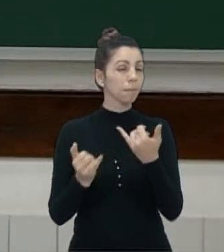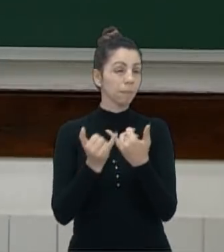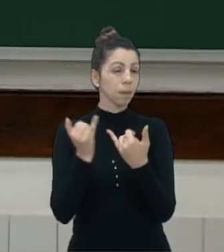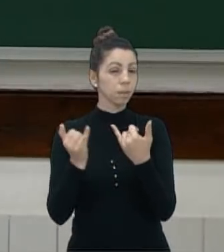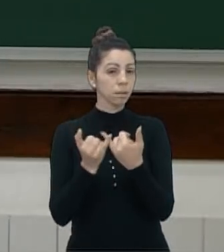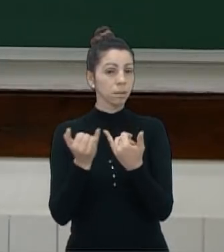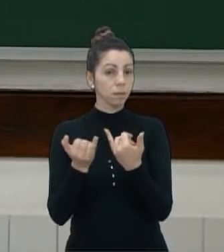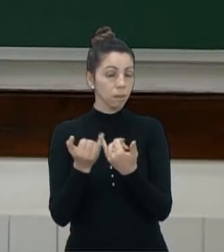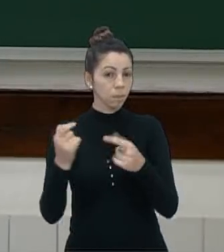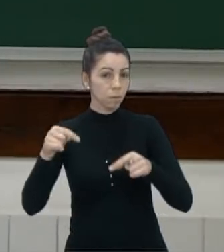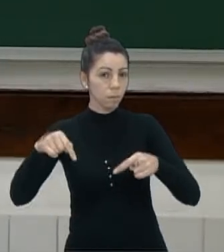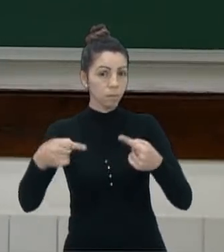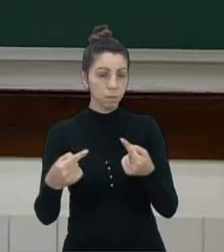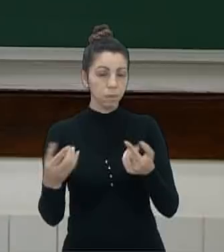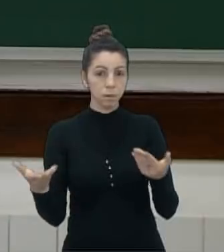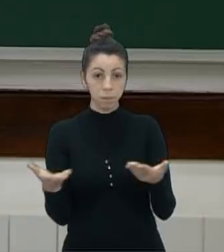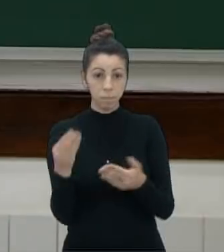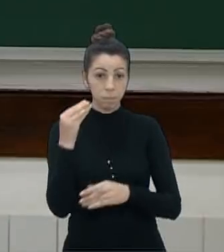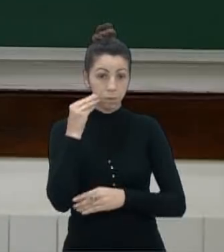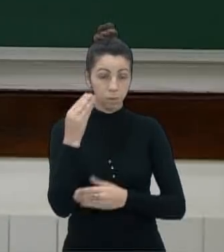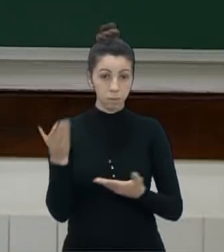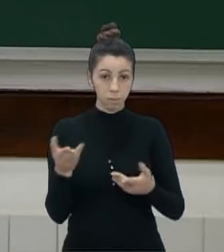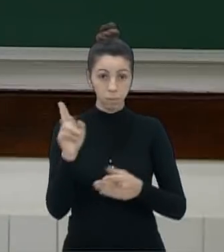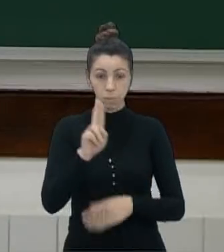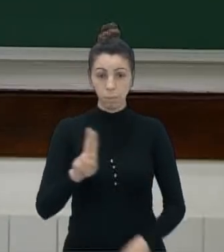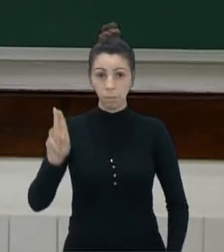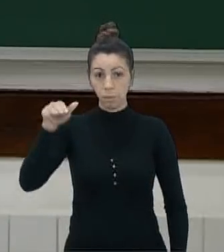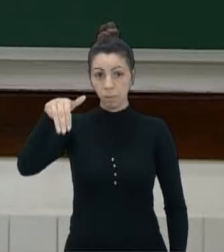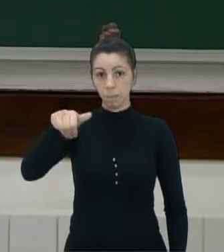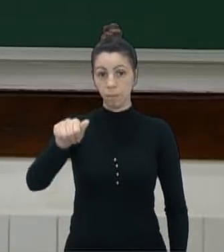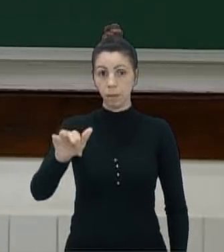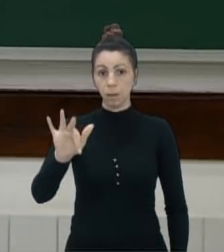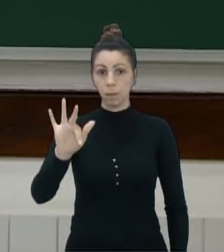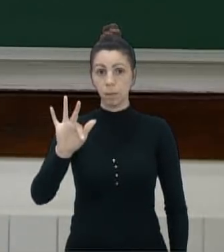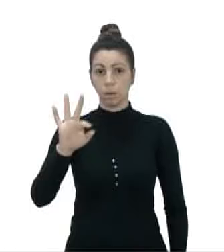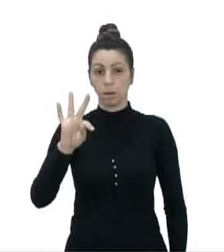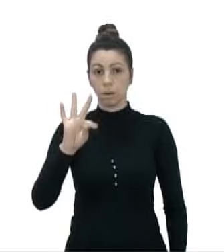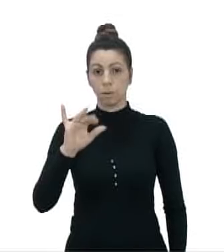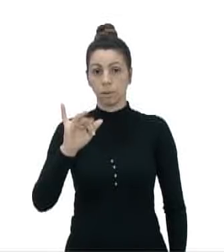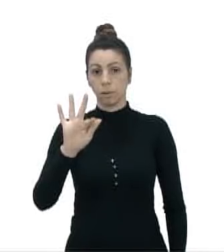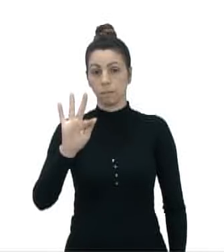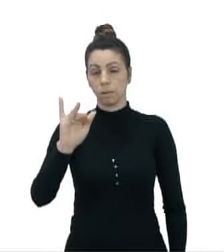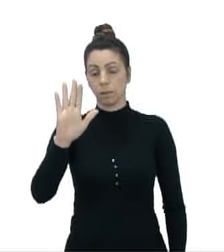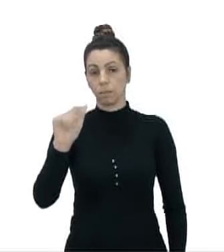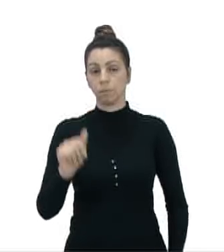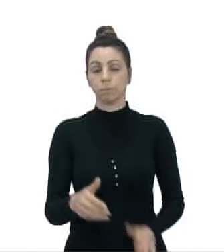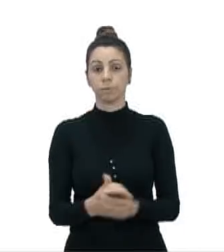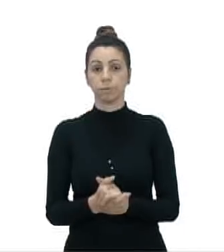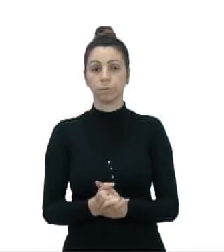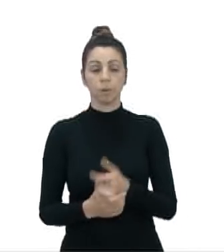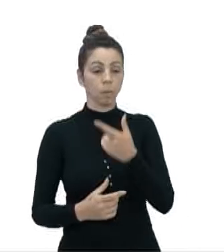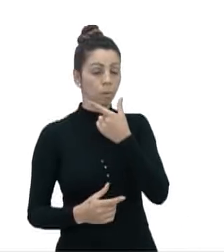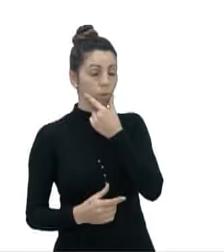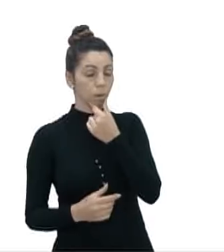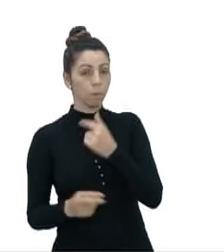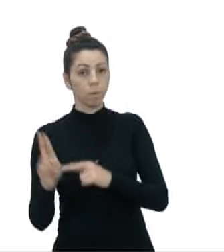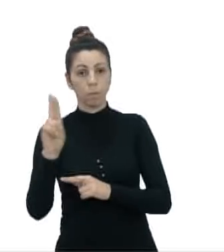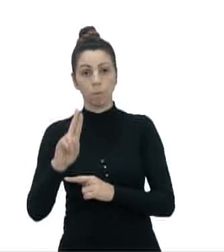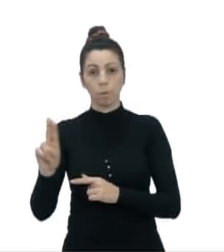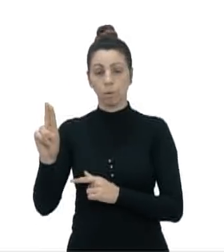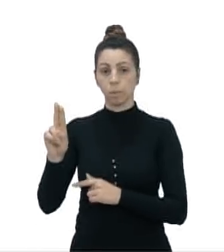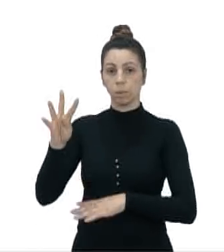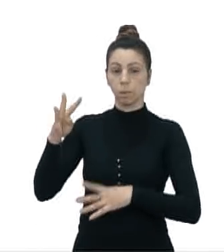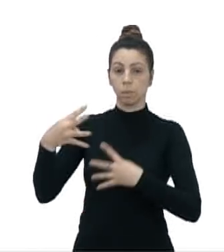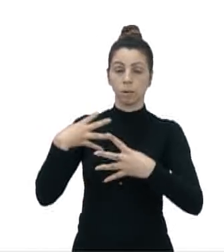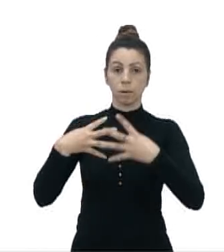com o desafio que vocês realizaram agora usando a ferramenta do Matific. Pedro utiliza o terminal de ônibus próximo